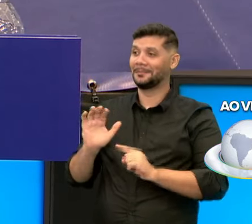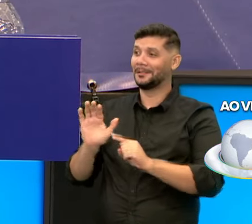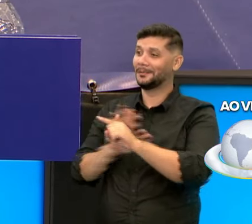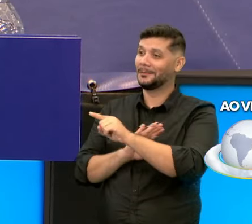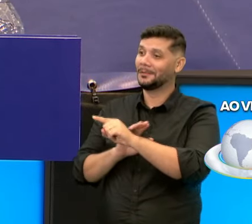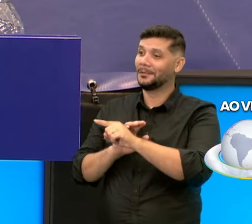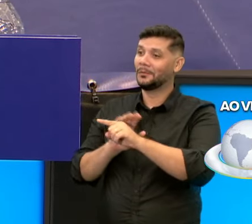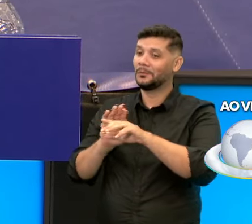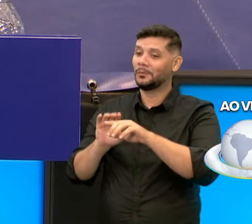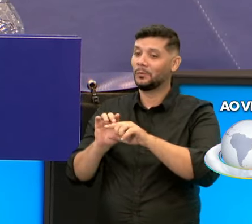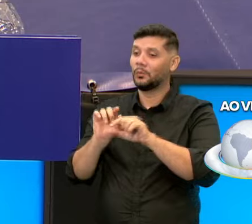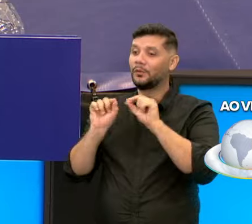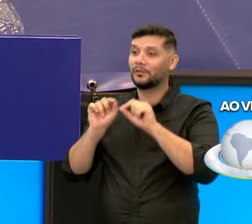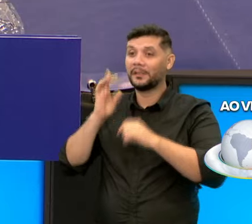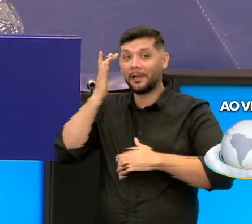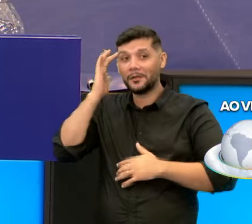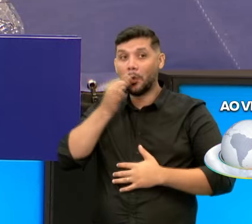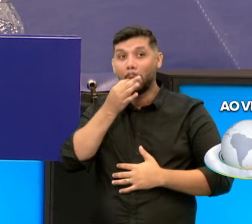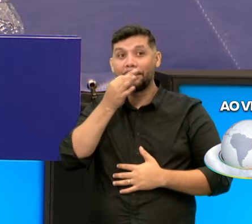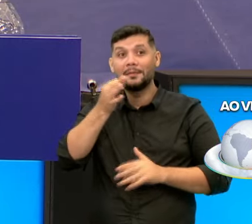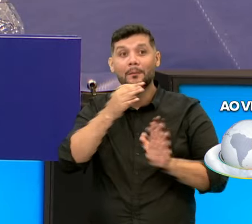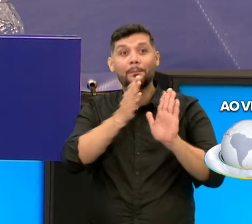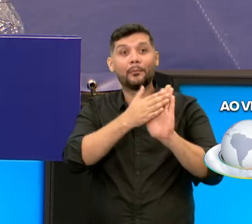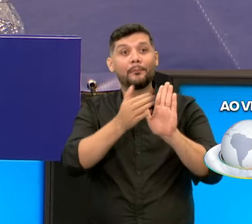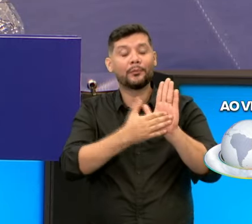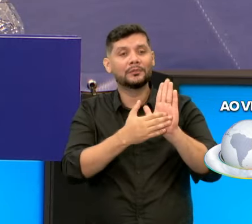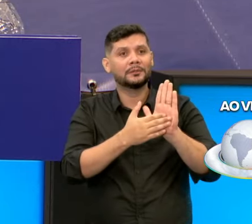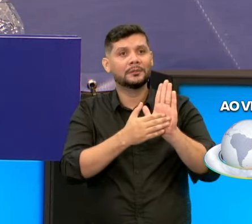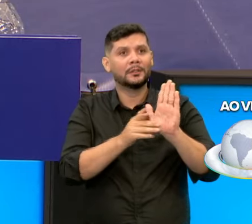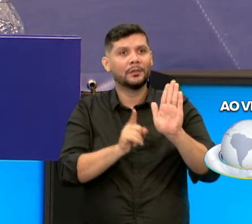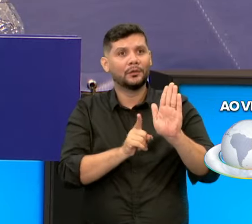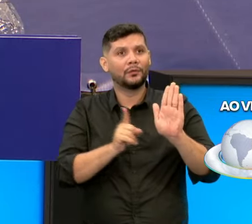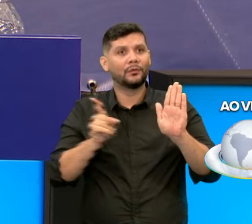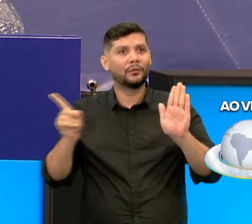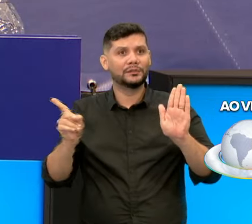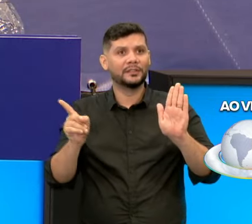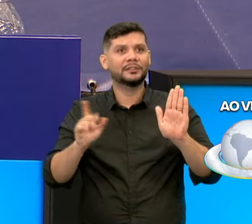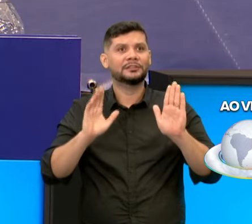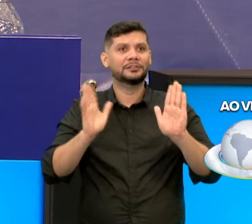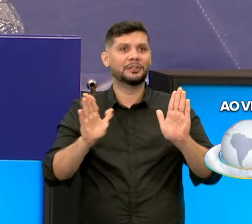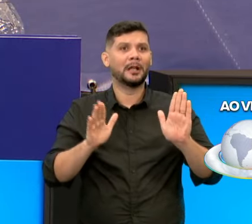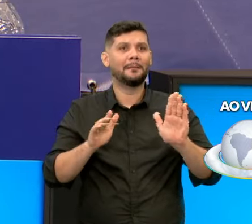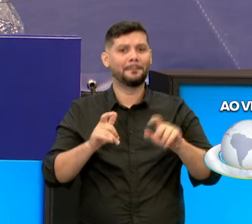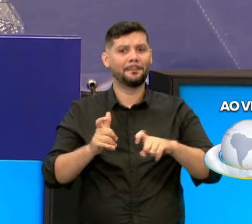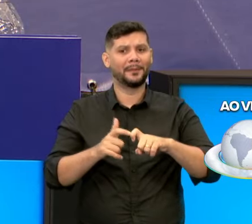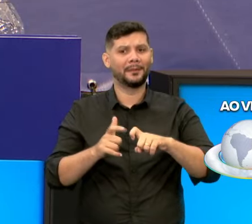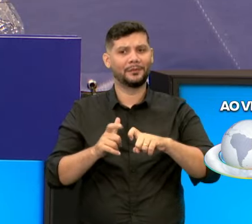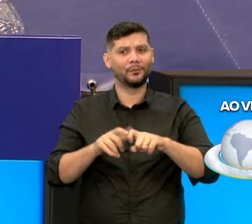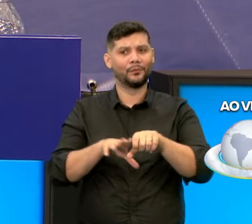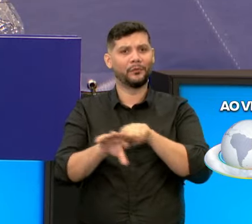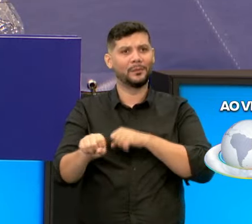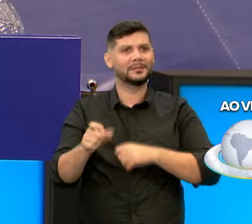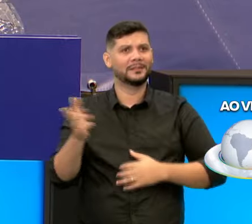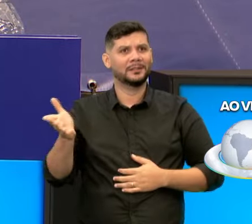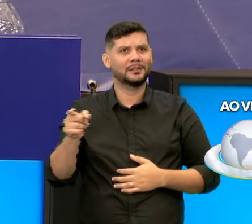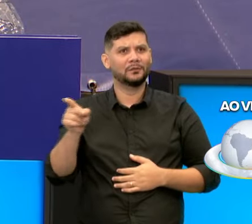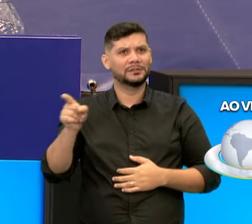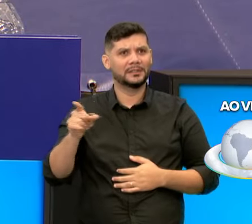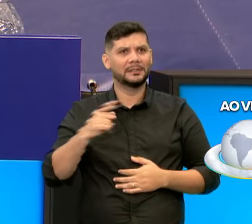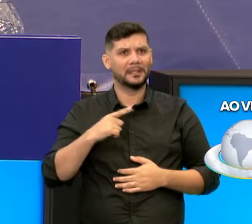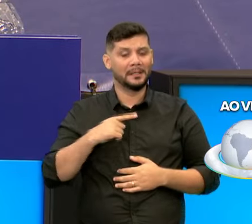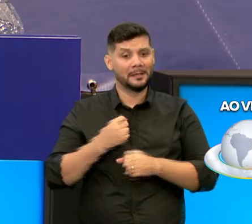que o senhor acha da saúde de Fortaleza? Quais são suas propostas? Candidato, o senhor é médico, candidato. O senhor passou